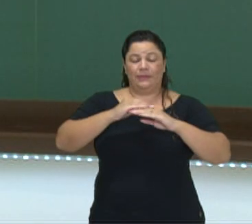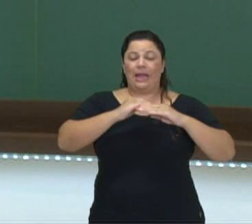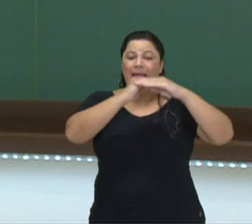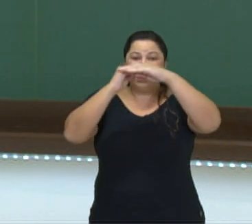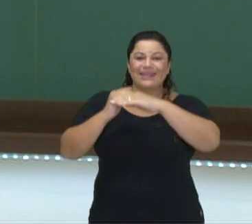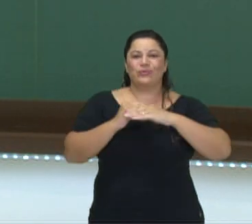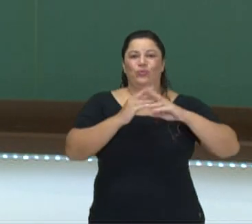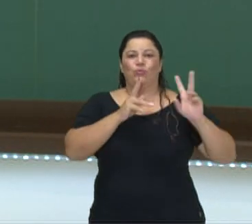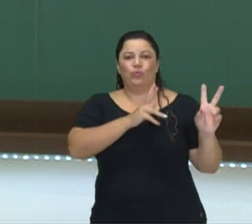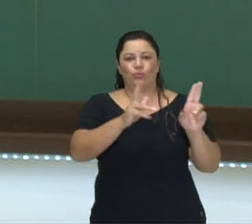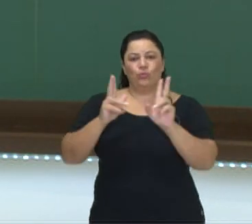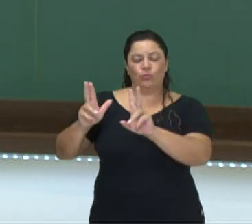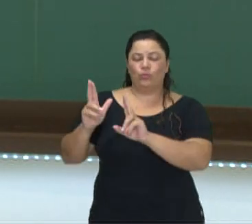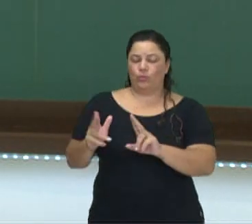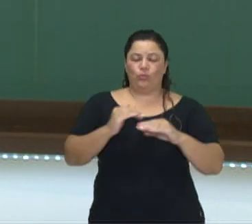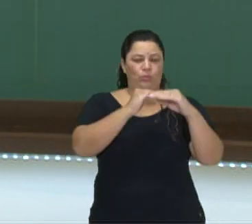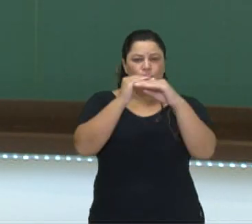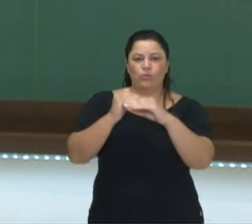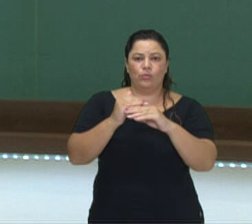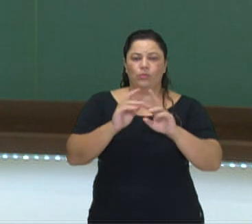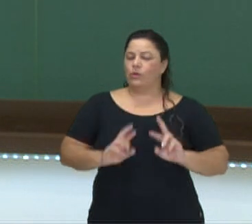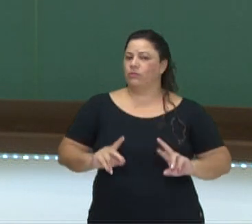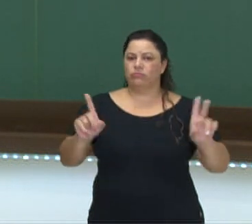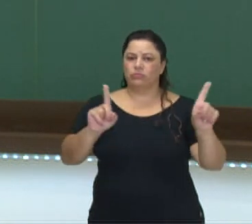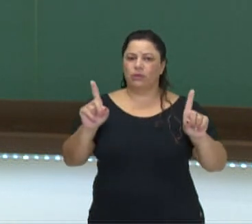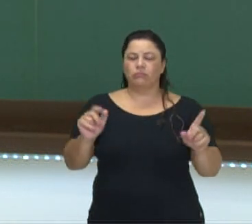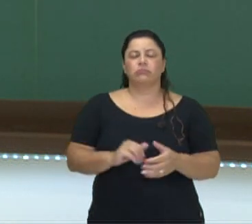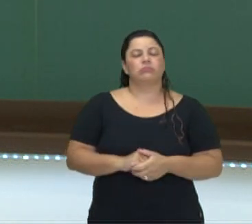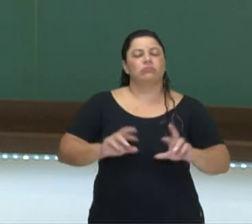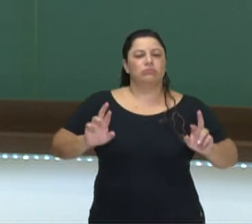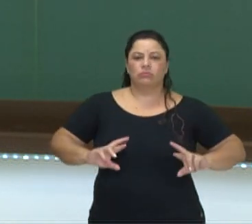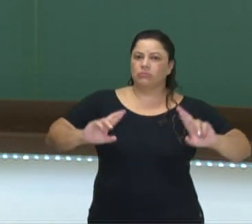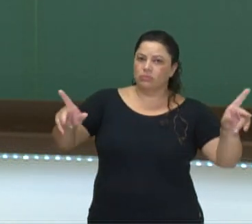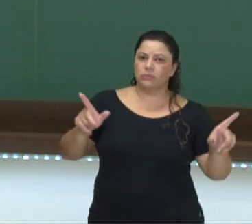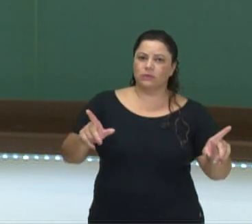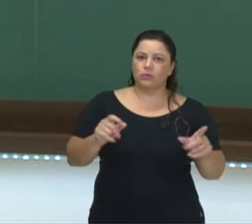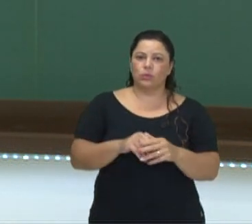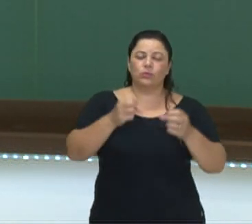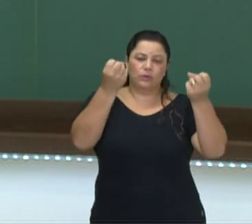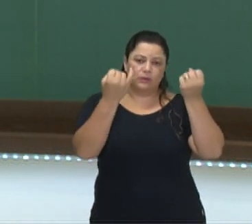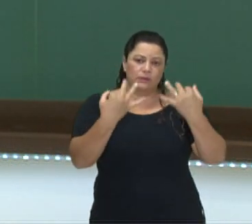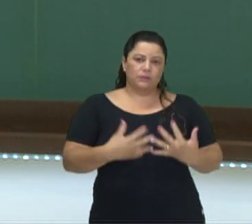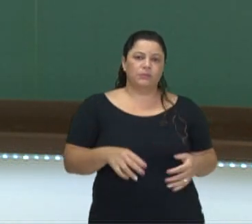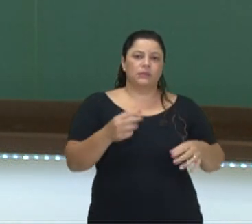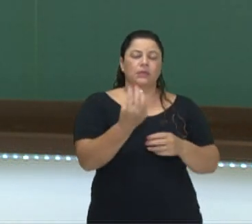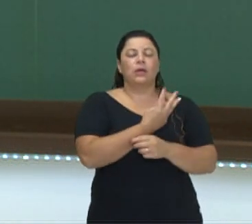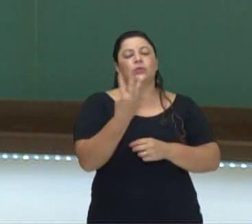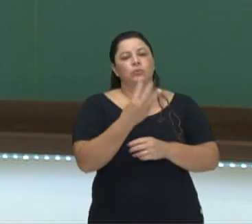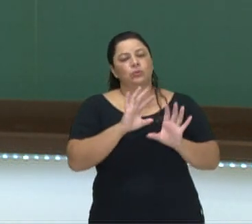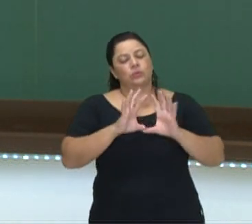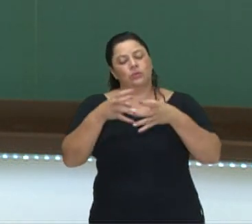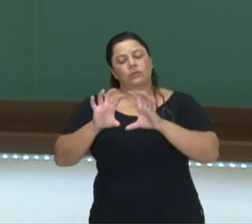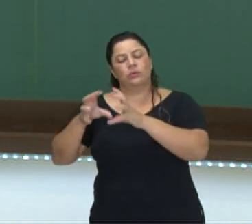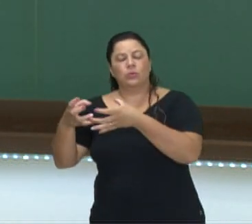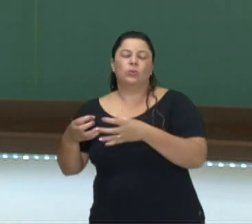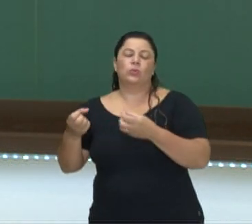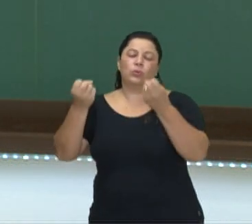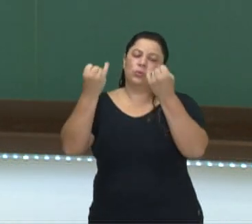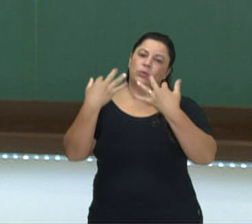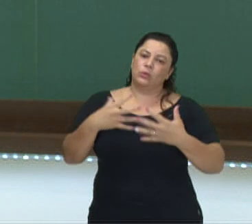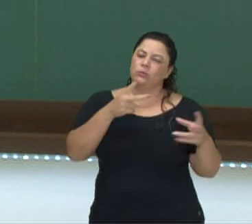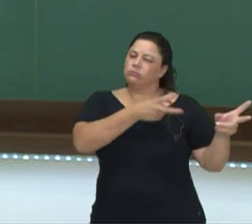não é homogêneo? Porque não é igualzinho todas as partes. Só falando dos 3 grupos formadores ali, a gente